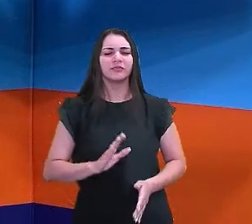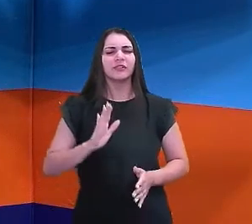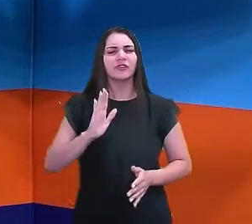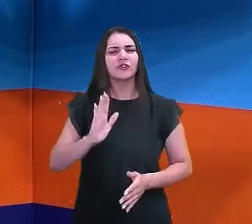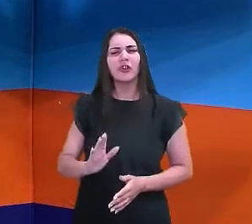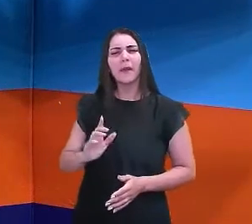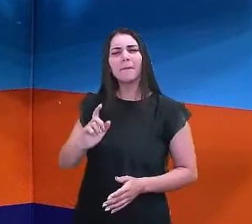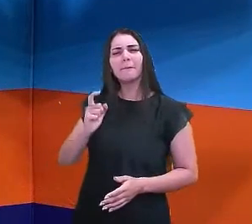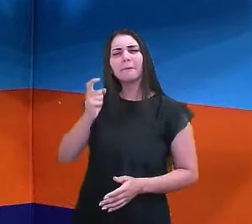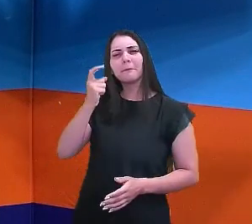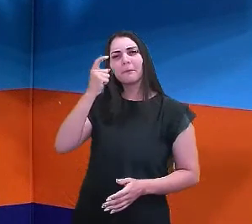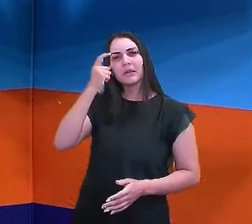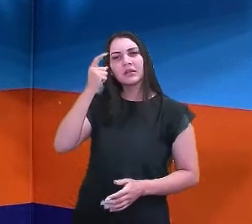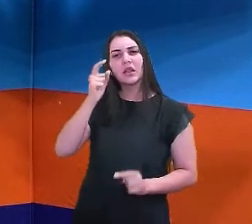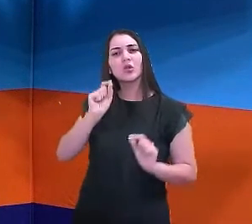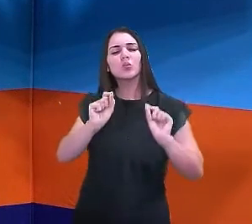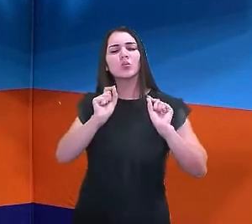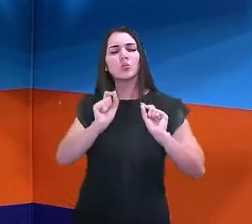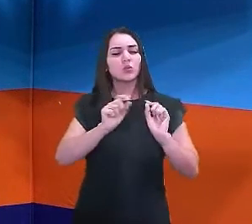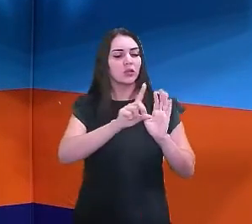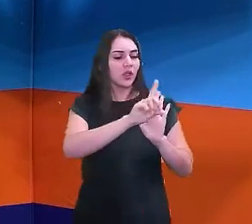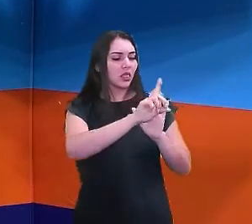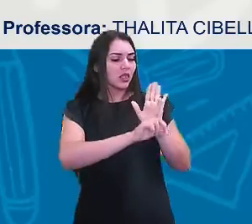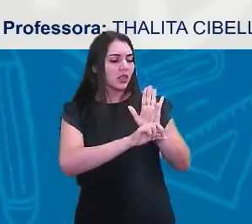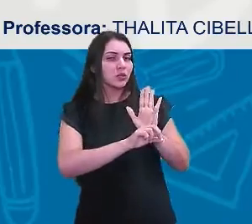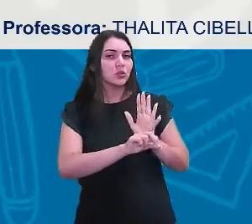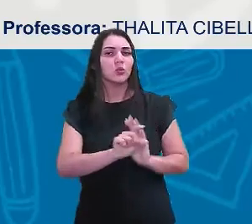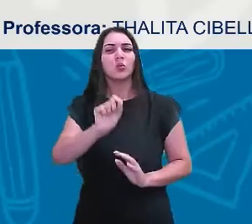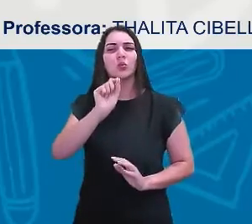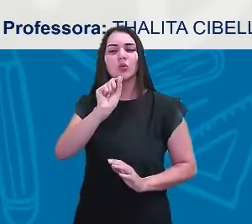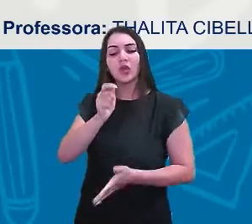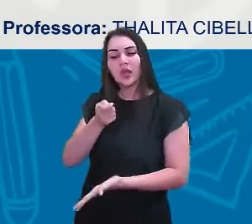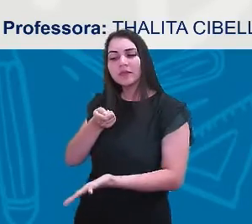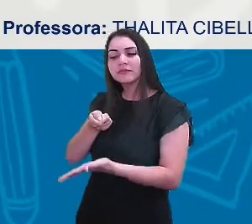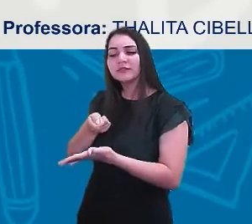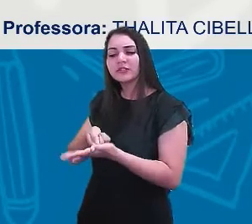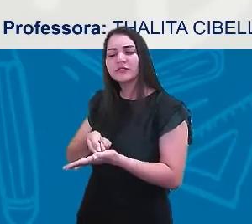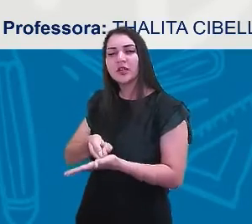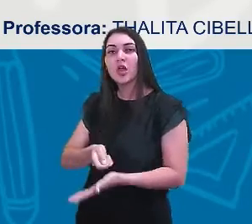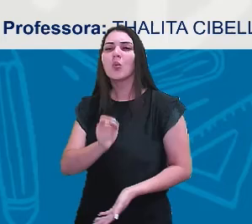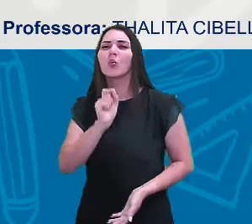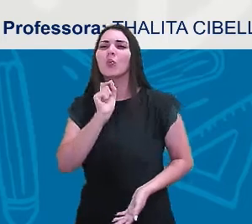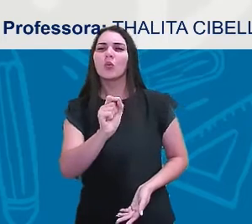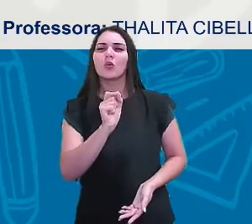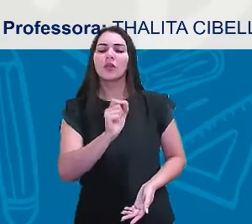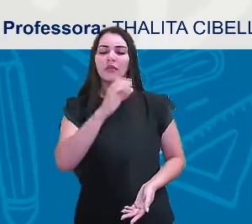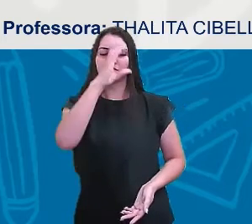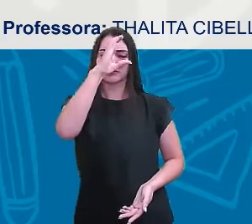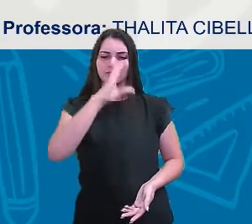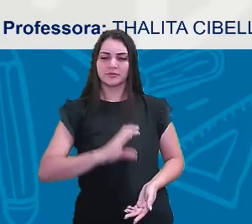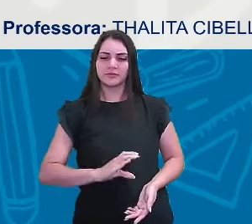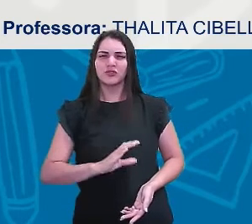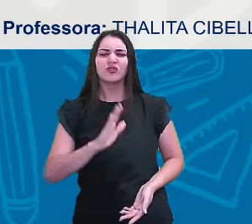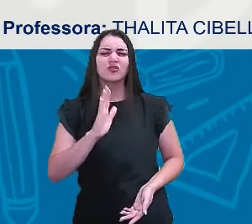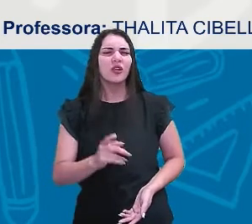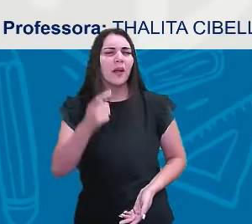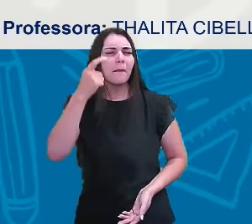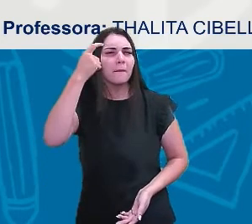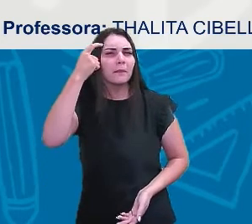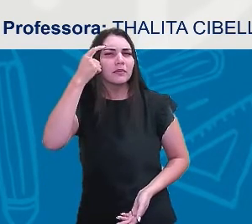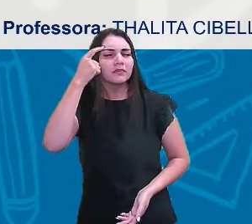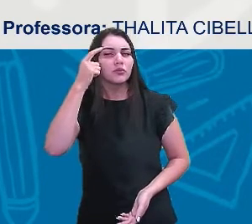para pensar o que é direito e o que é dever e o que é ser cidadão? Já pararam para pensar um pouquinho sobre